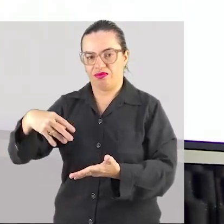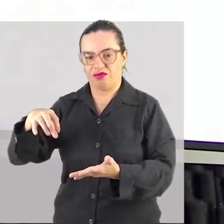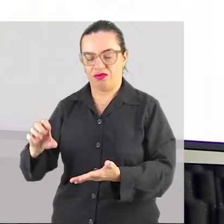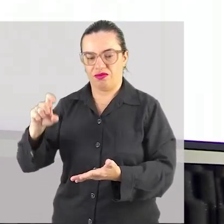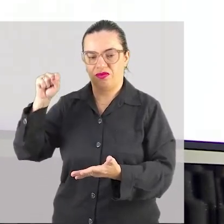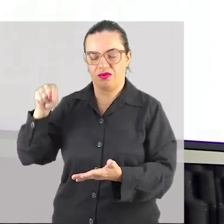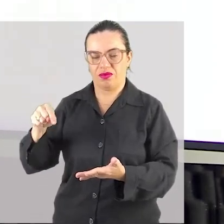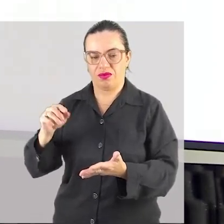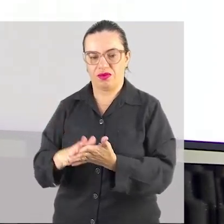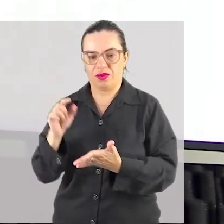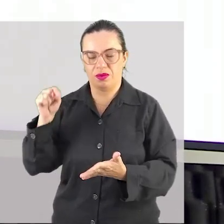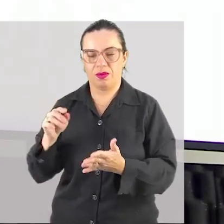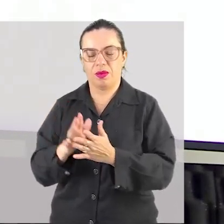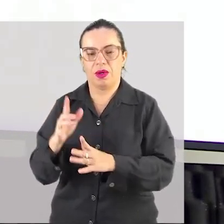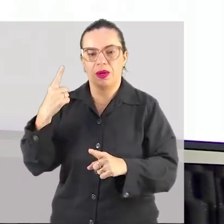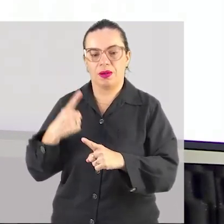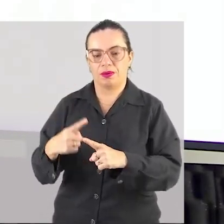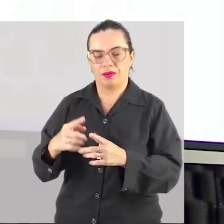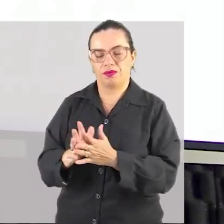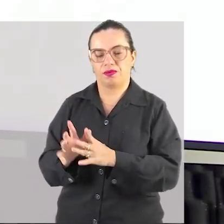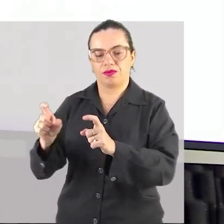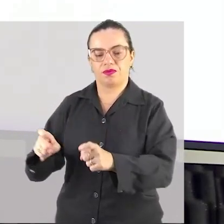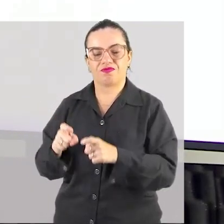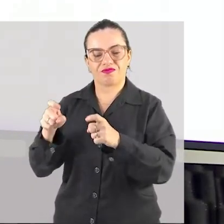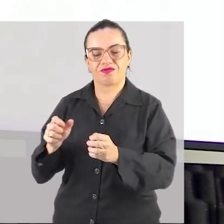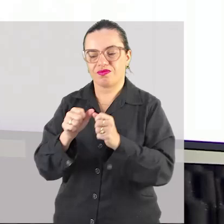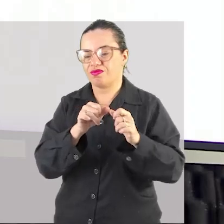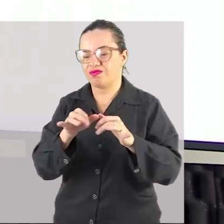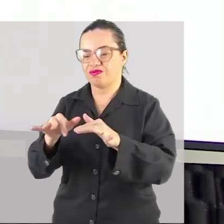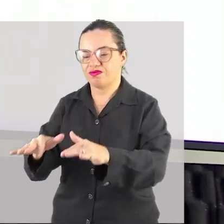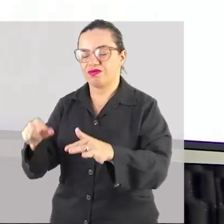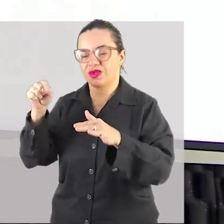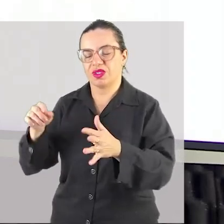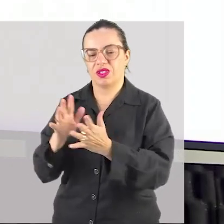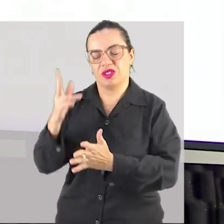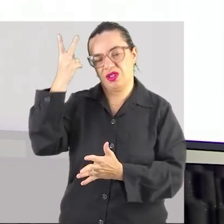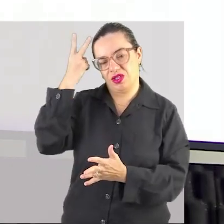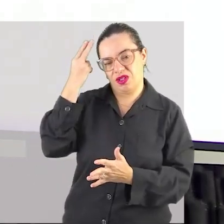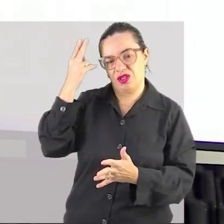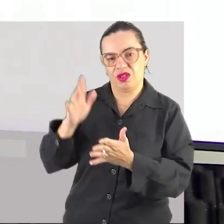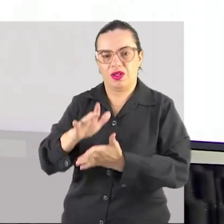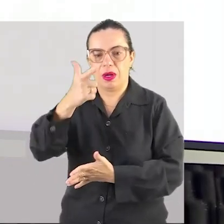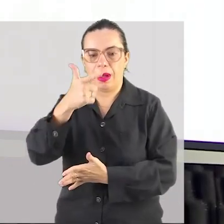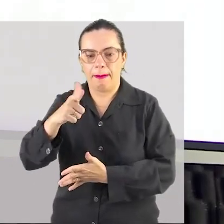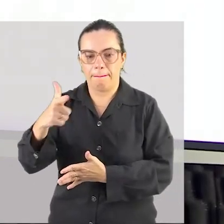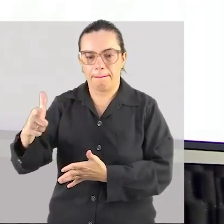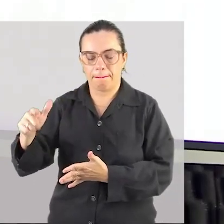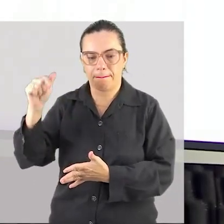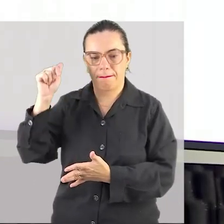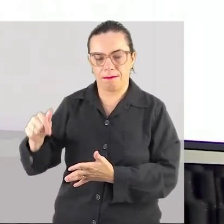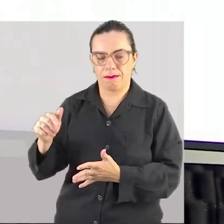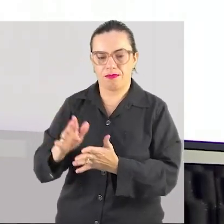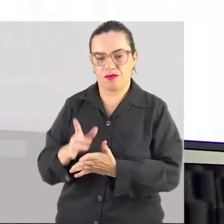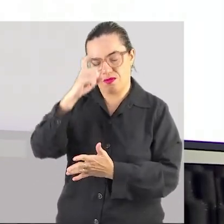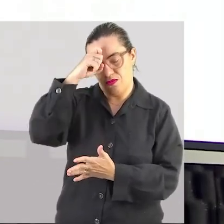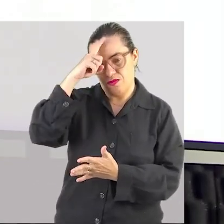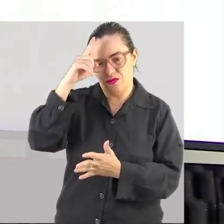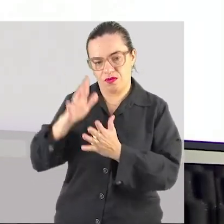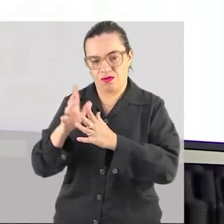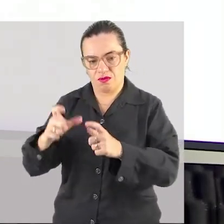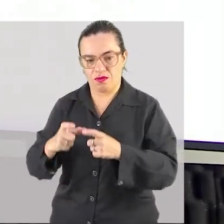porque lá nos centros rurais nos ambientes aais a gente normalmente Não tinha não tinha posto de